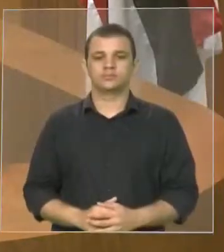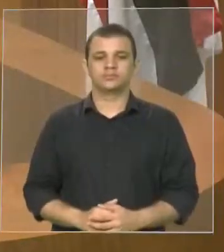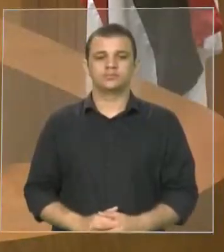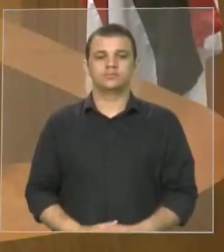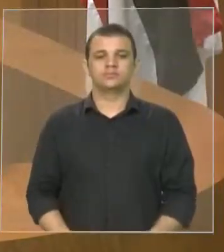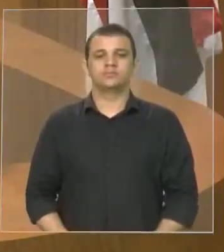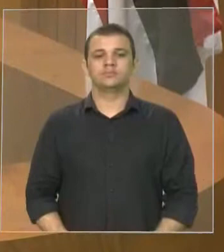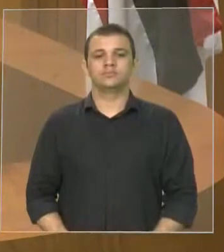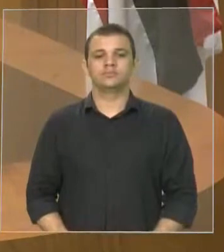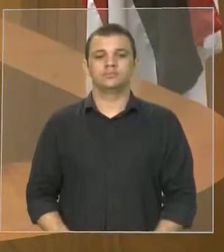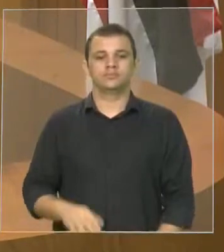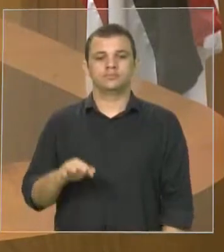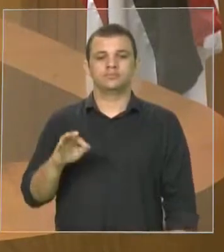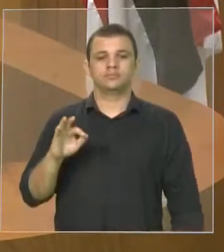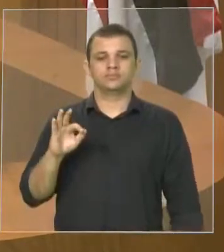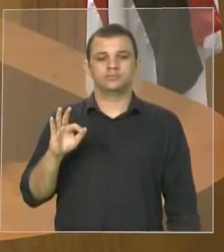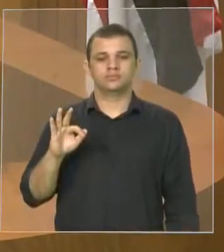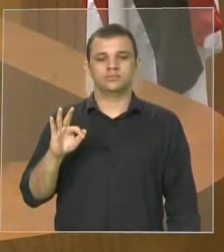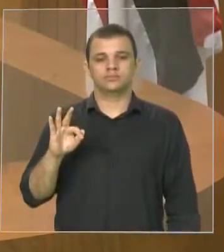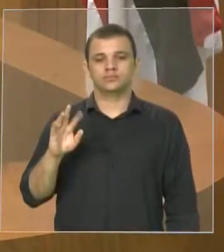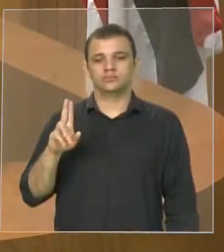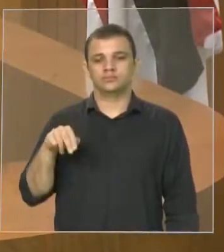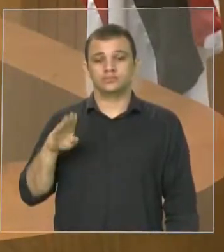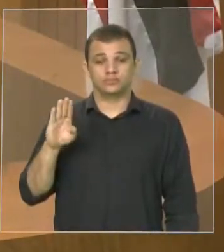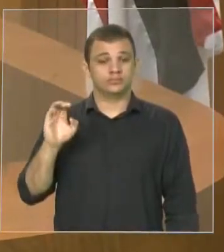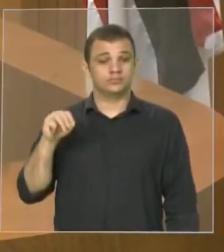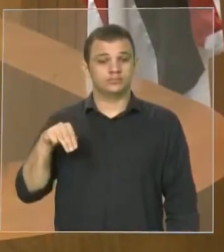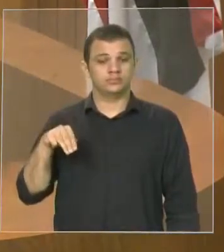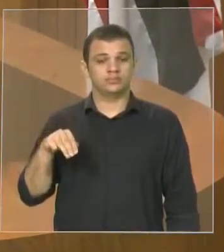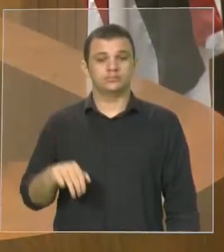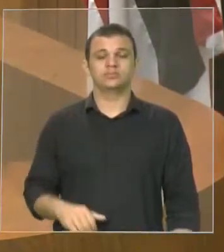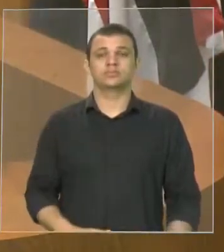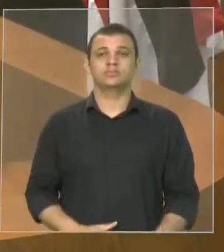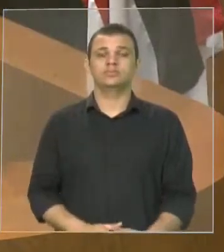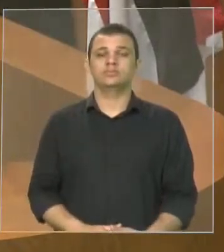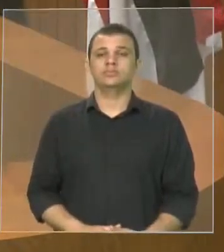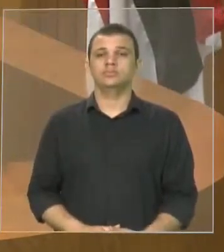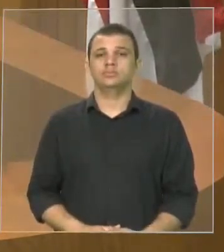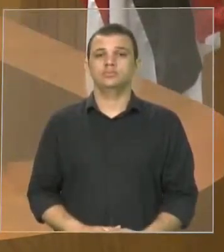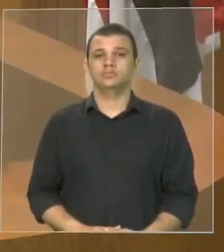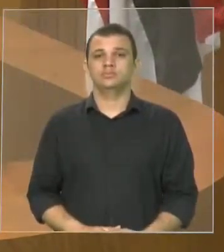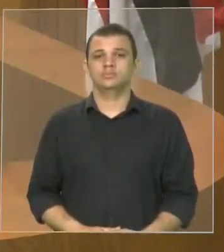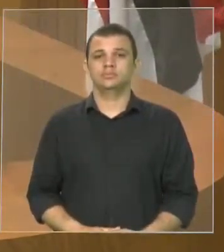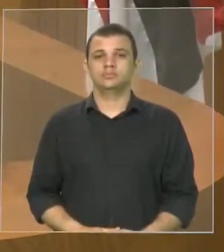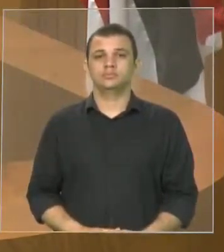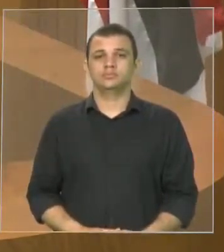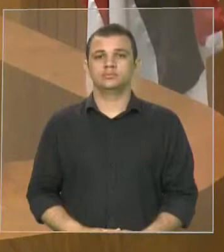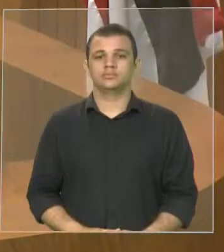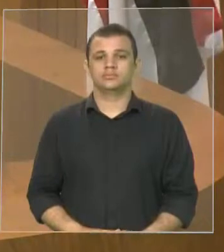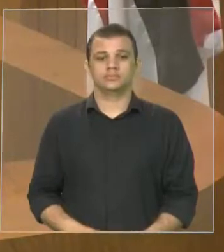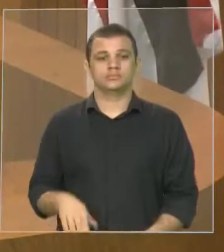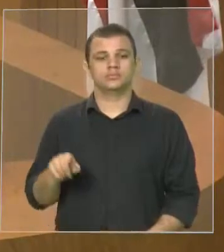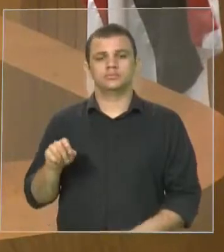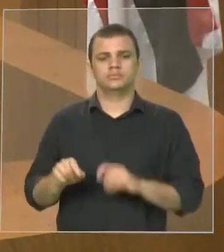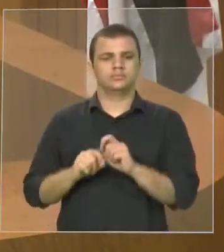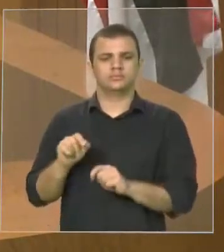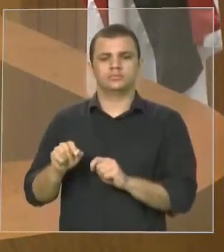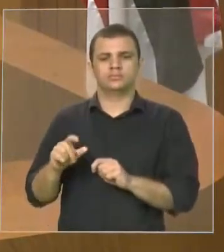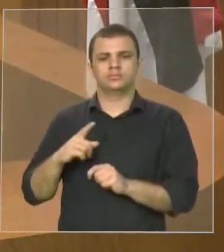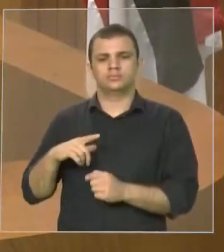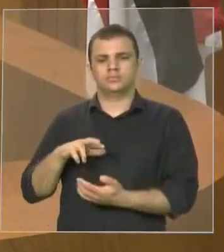o Fundo de Benefícios dos Servidores do Estado do Maranhão, o FUNBEM, é que, dentre outras